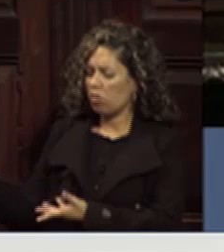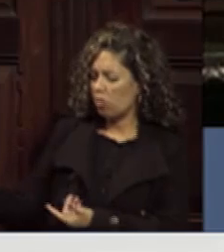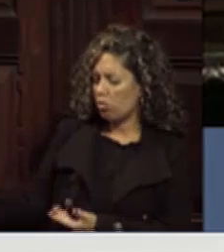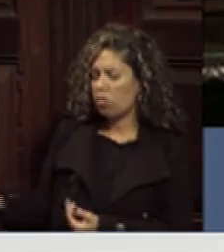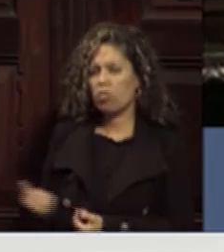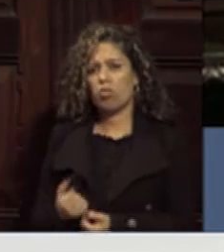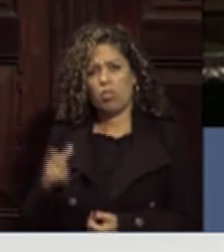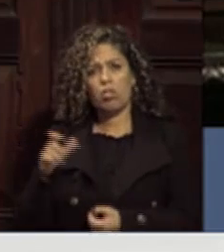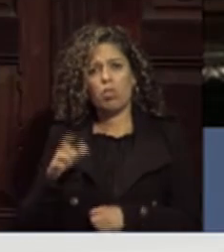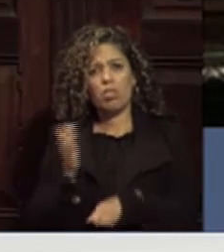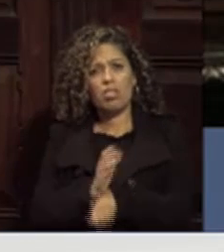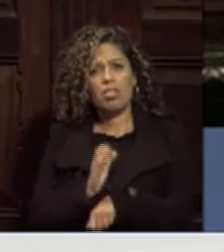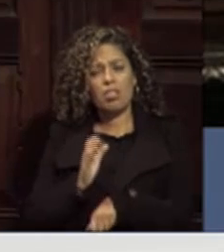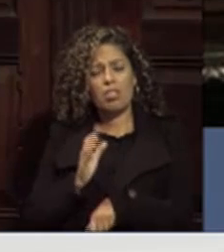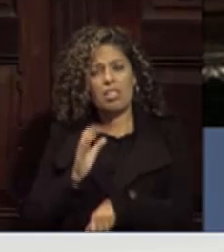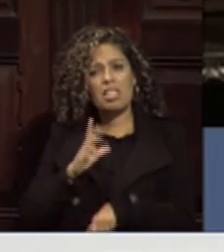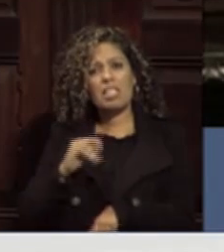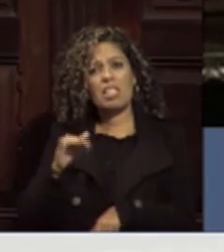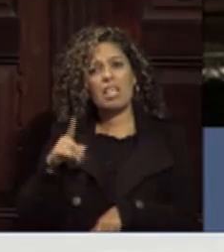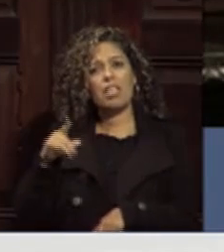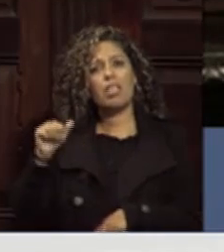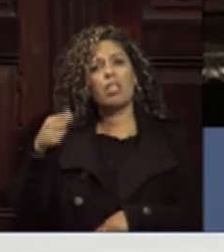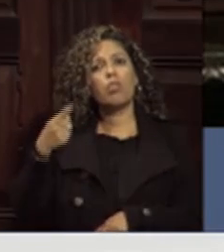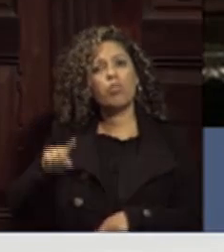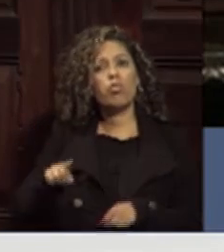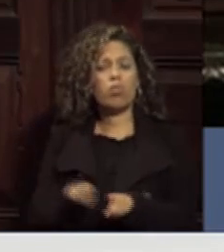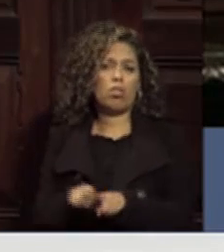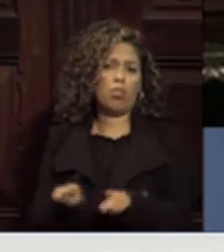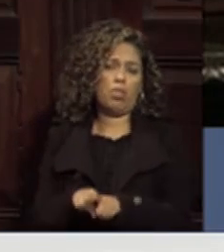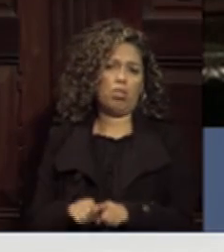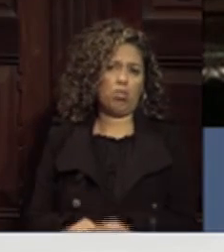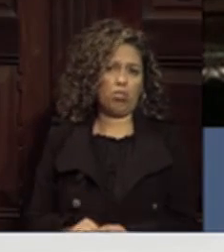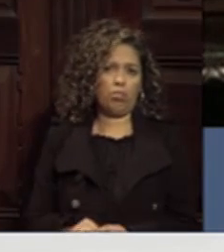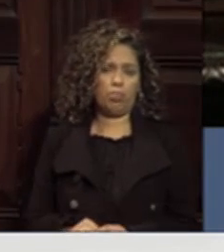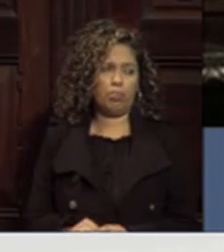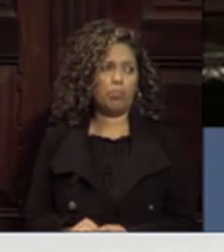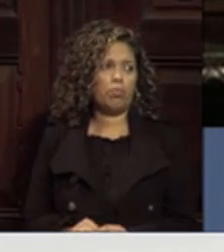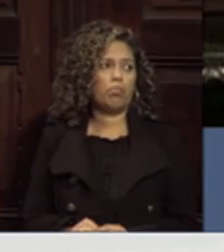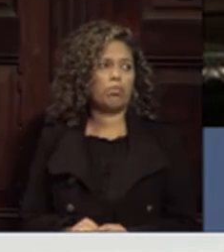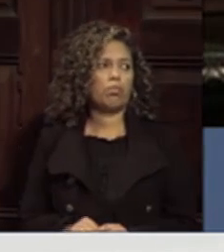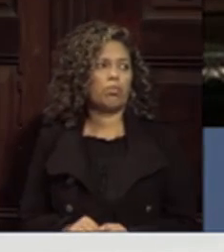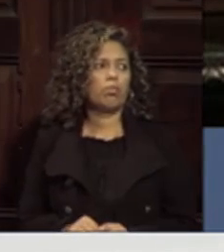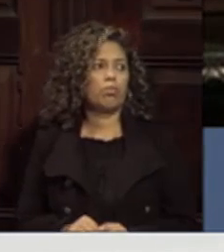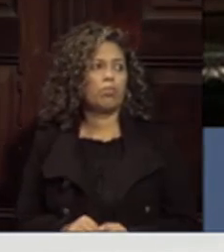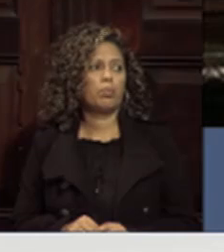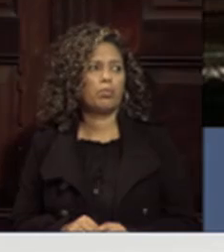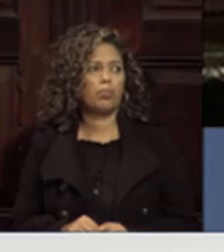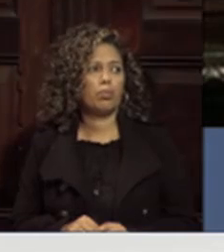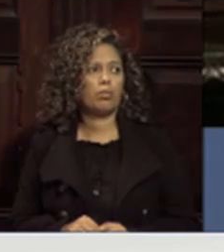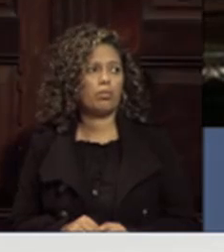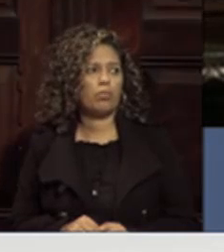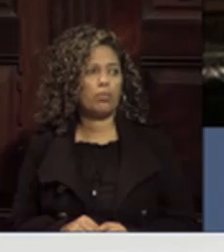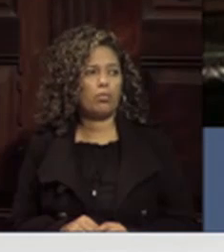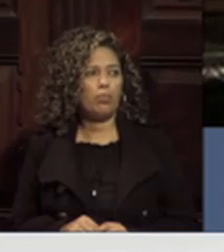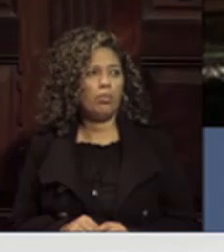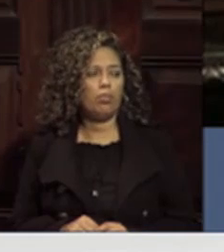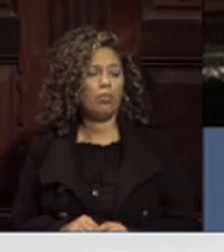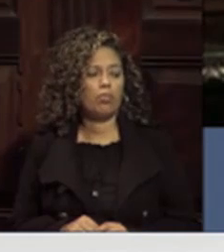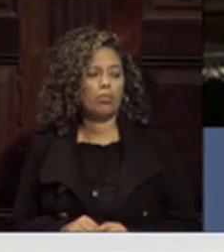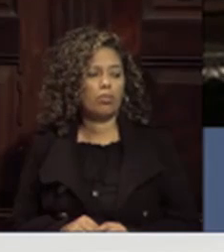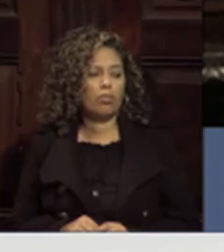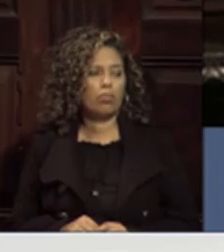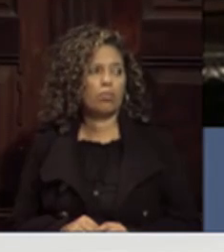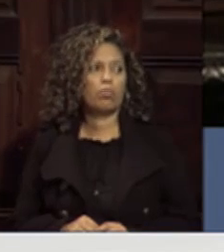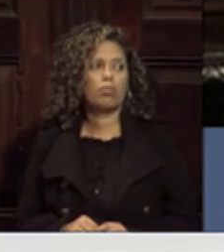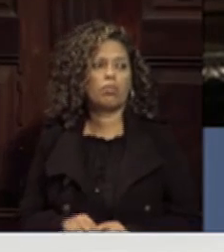são cidadãos invisíveis aos olhos da nossa sociedade. Por fim, senhora presidente, o